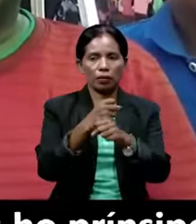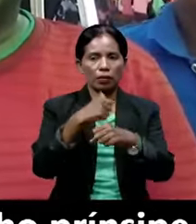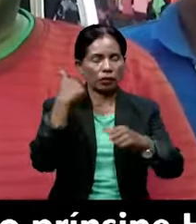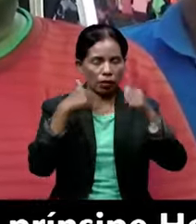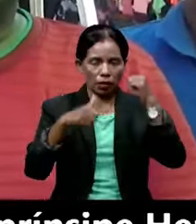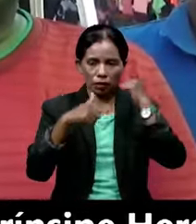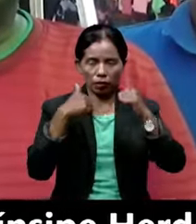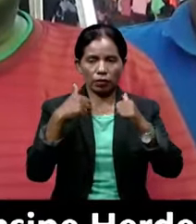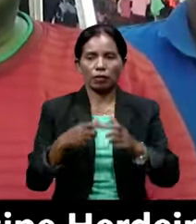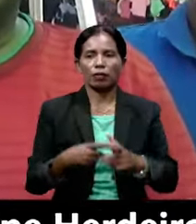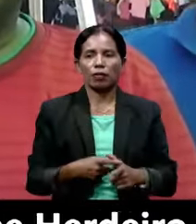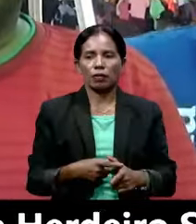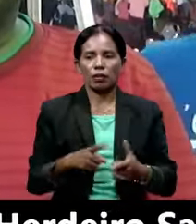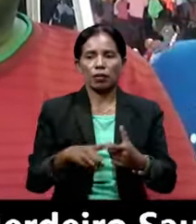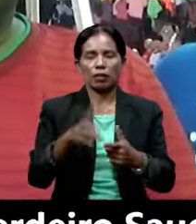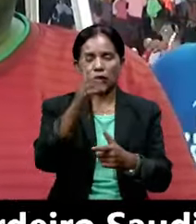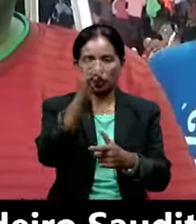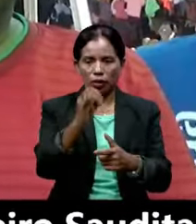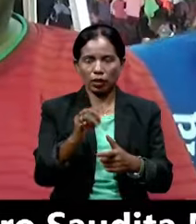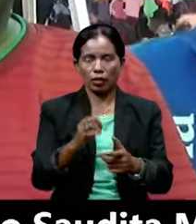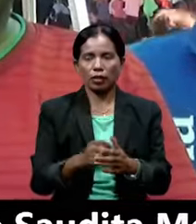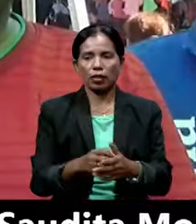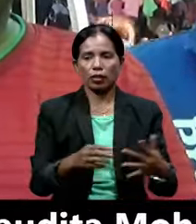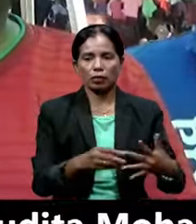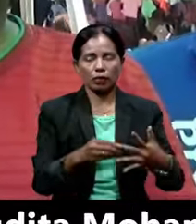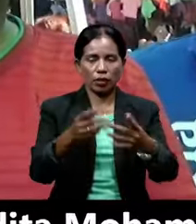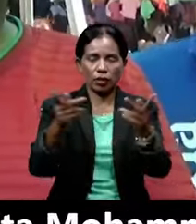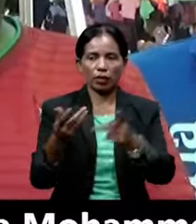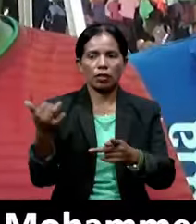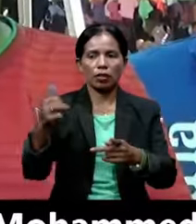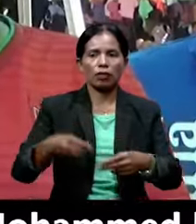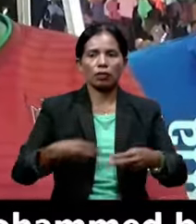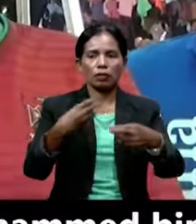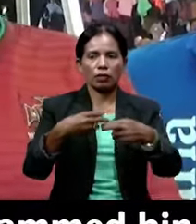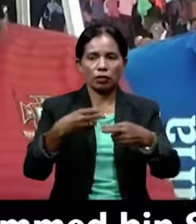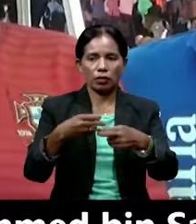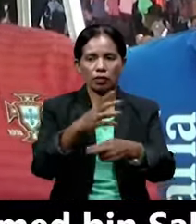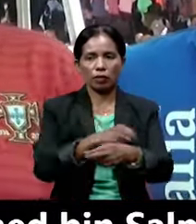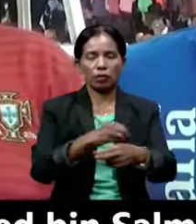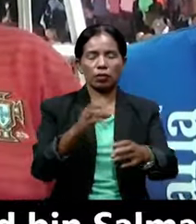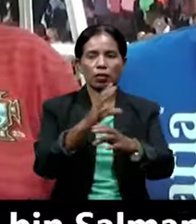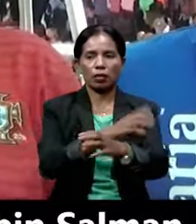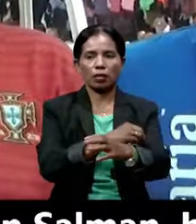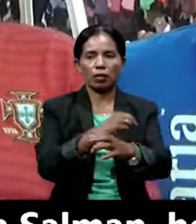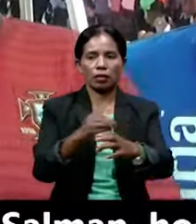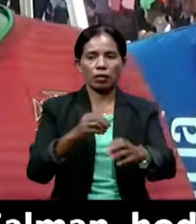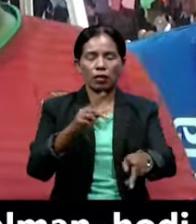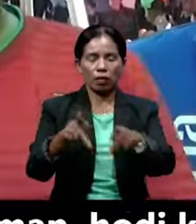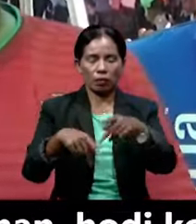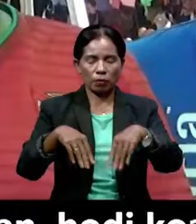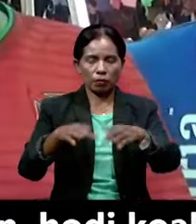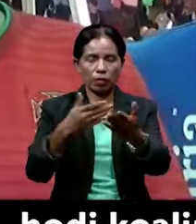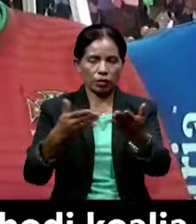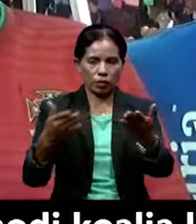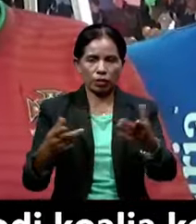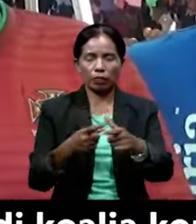operação, e a capital dele. E leu a área se não é por risco de movimento ambulância, vendedores ambulância.